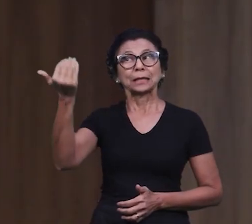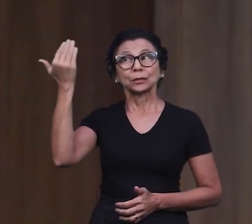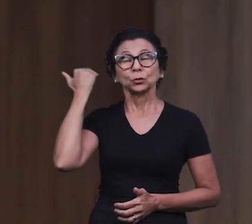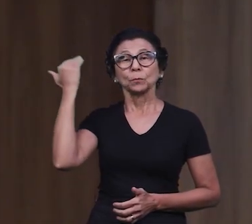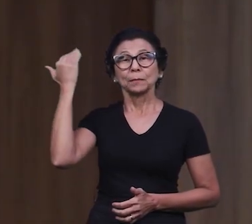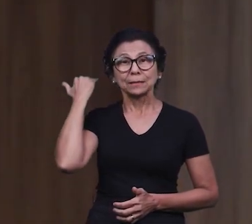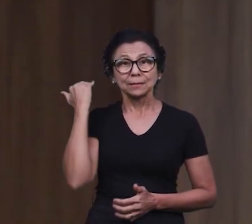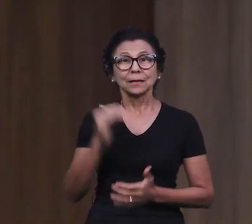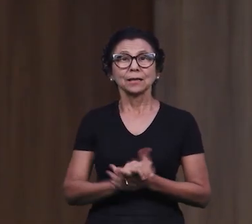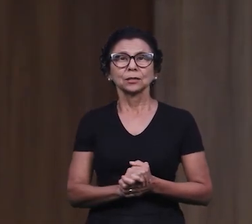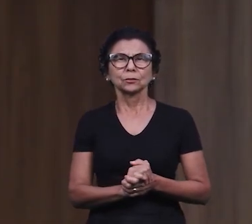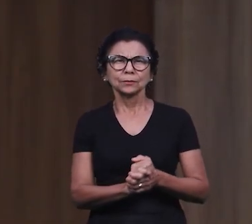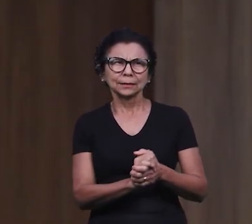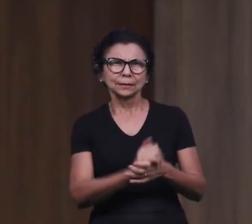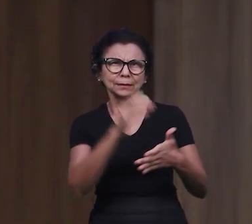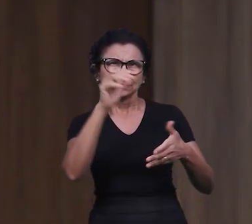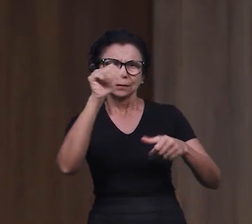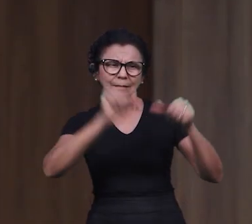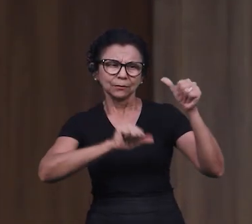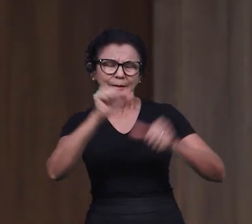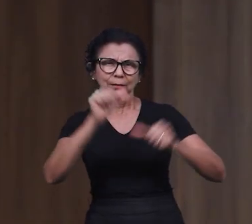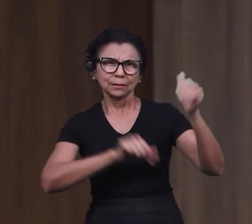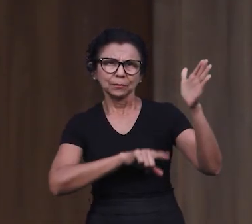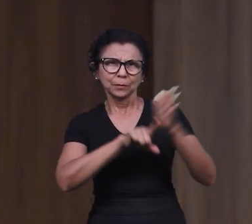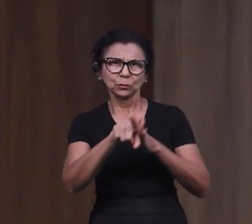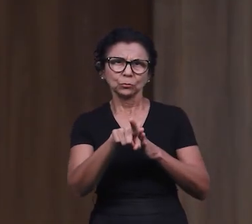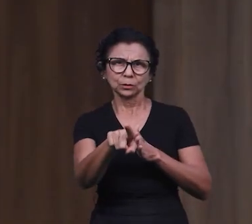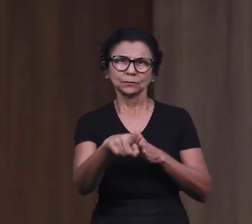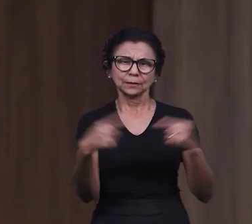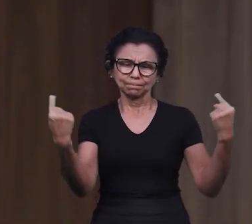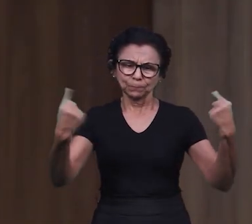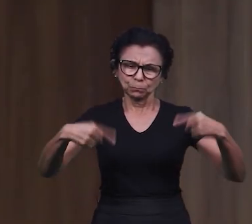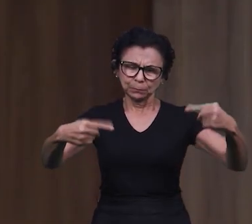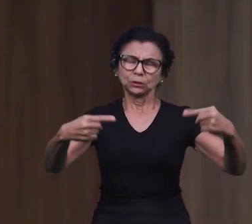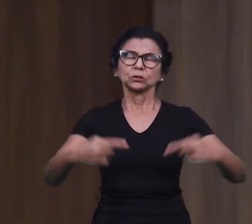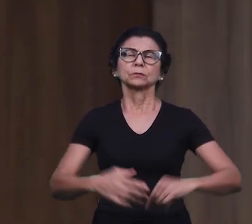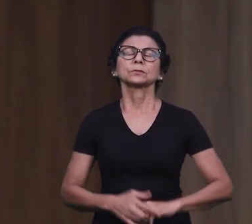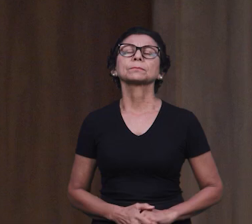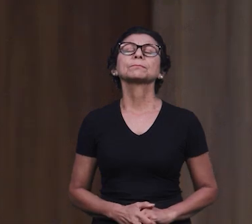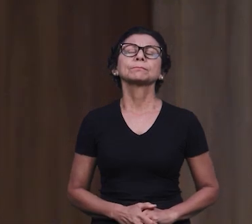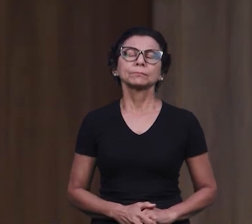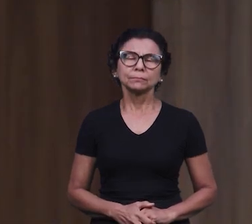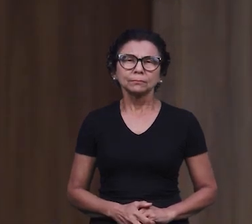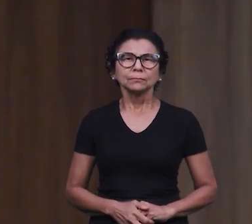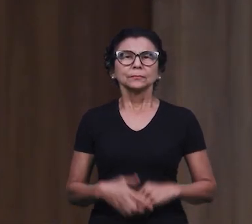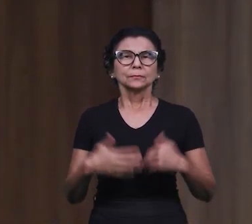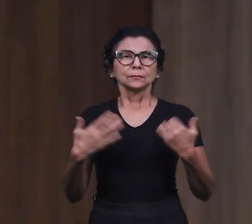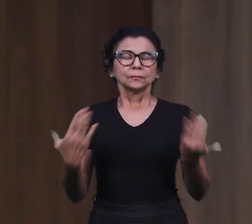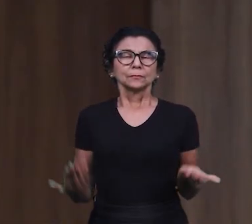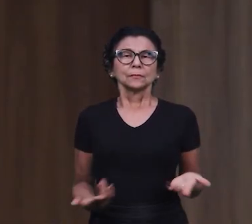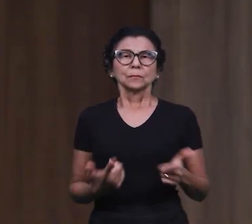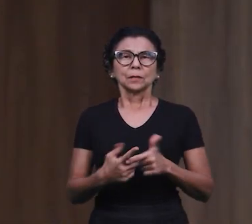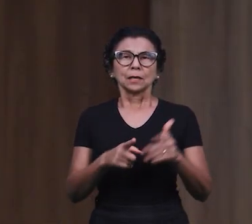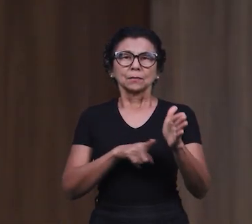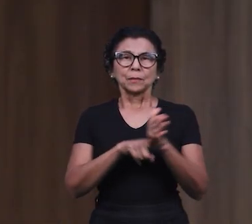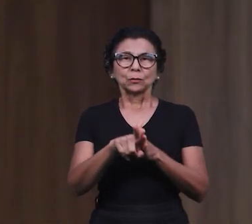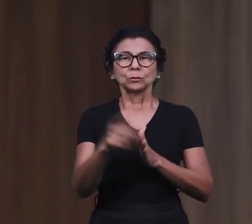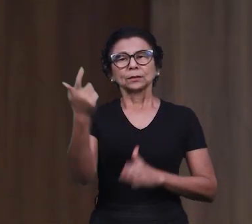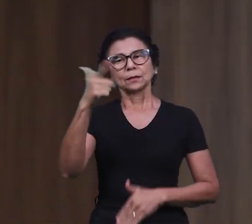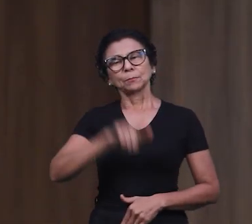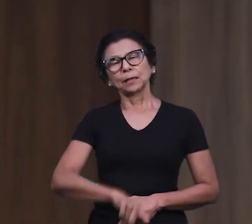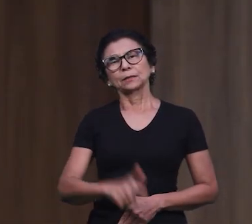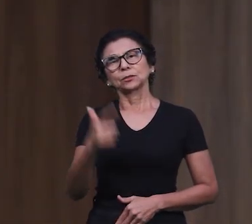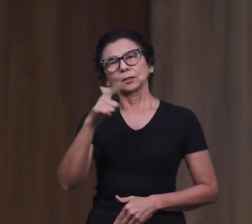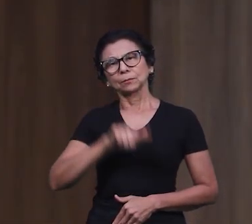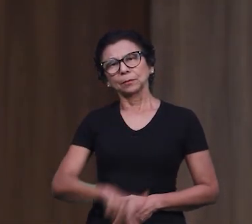ser competitivo. Isso ajuda você a ser competitivo, porque as questões, elas se repetem, elas